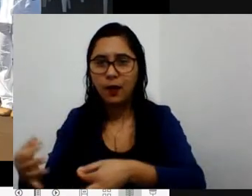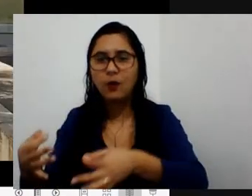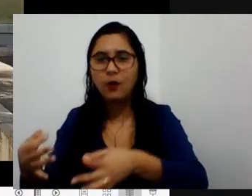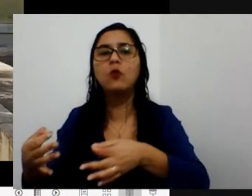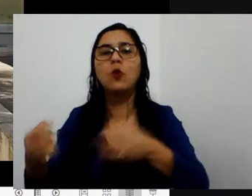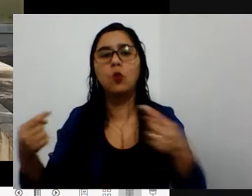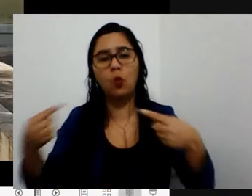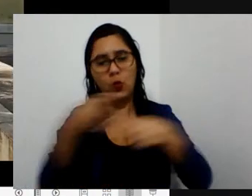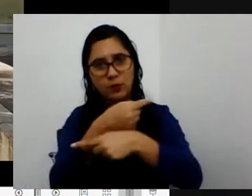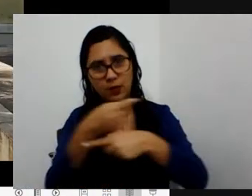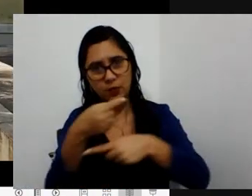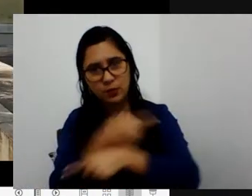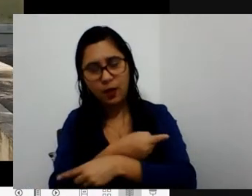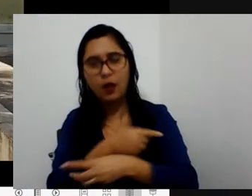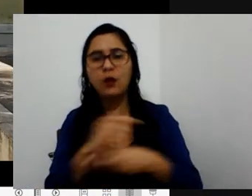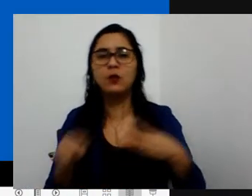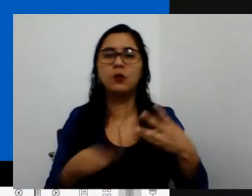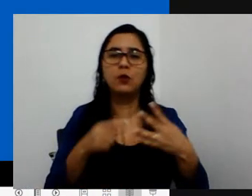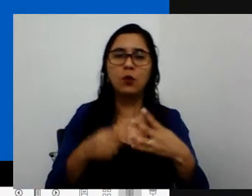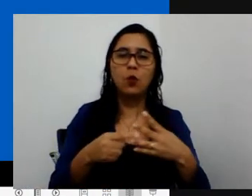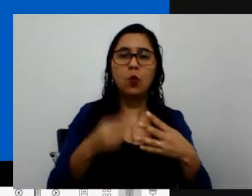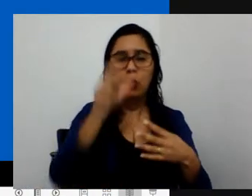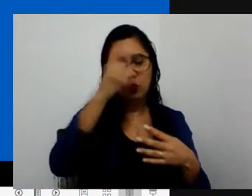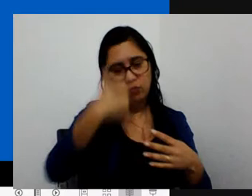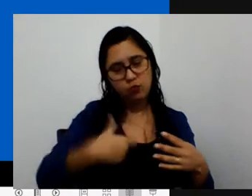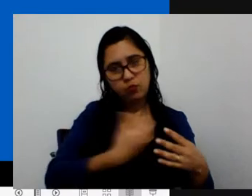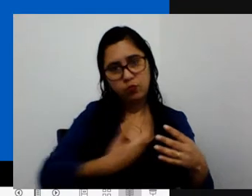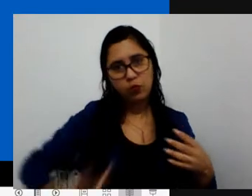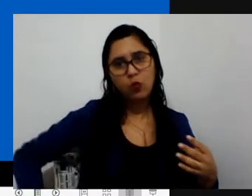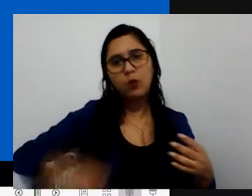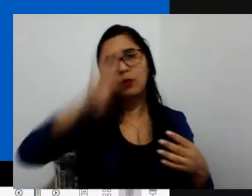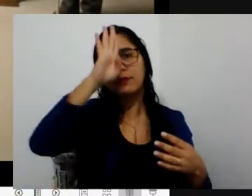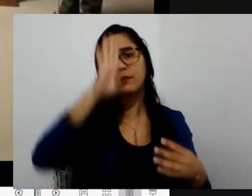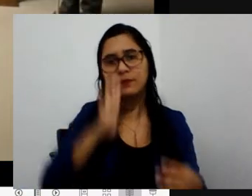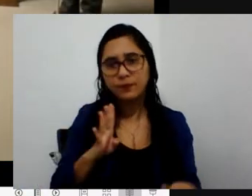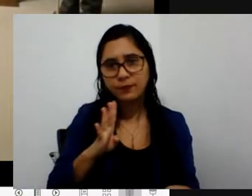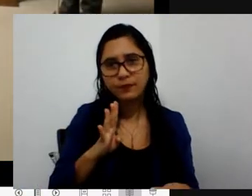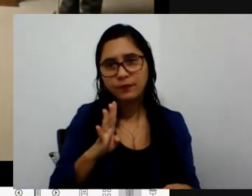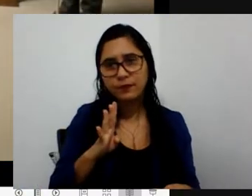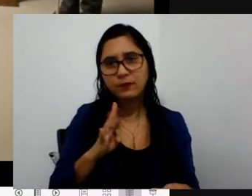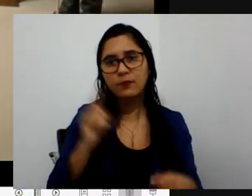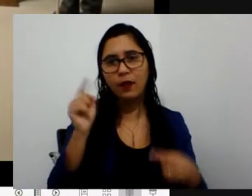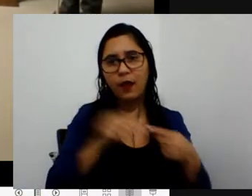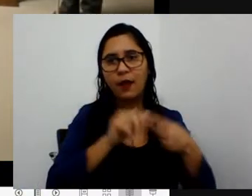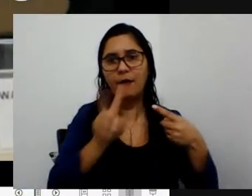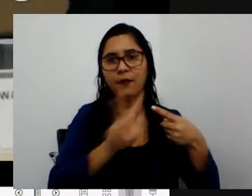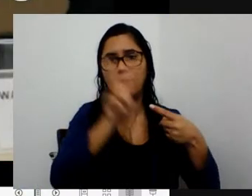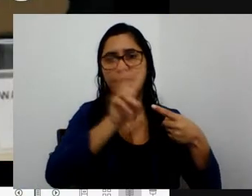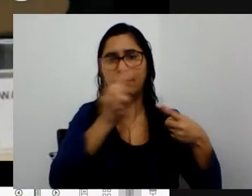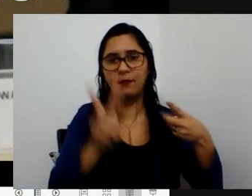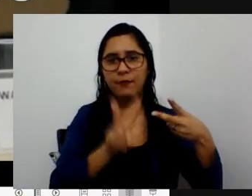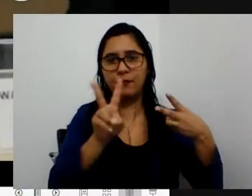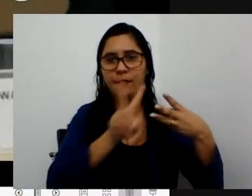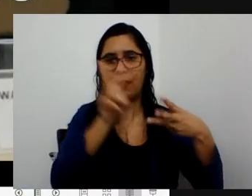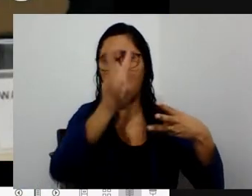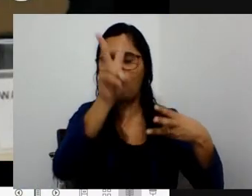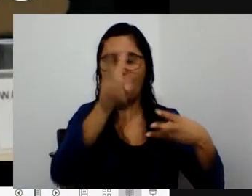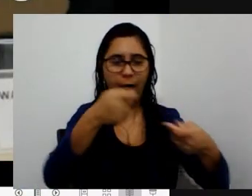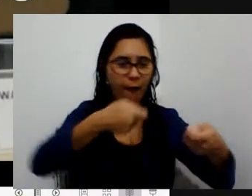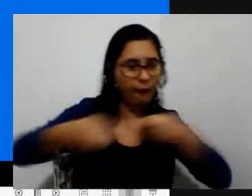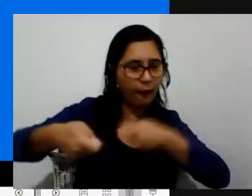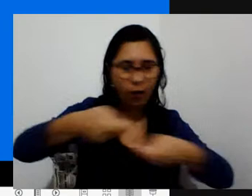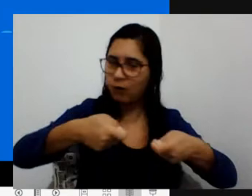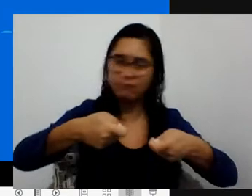contraditório, o caráter público, gratuito. Estes são valores